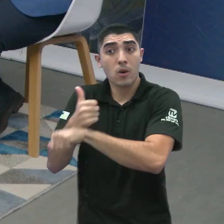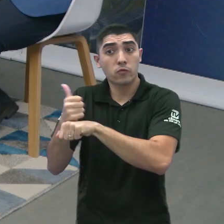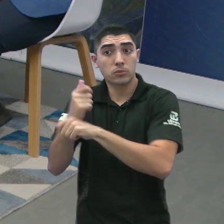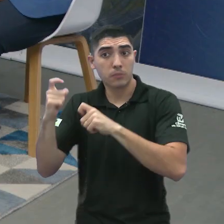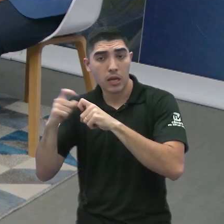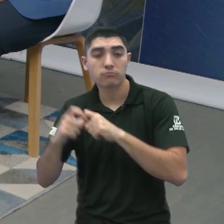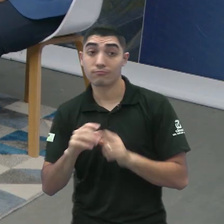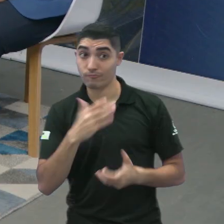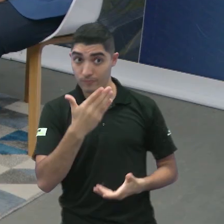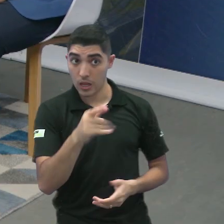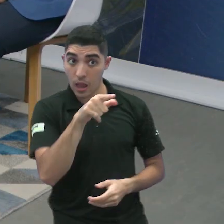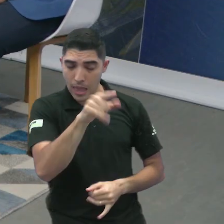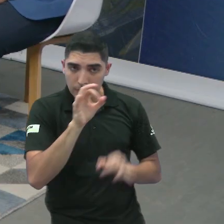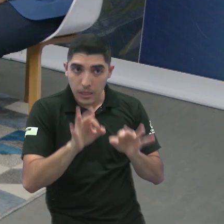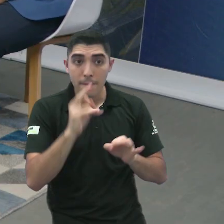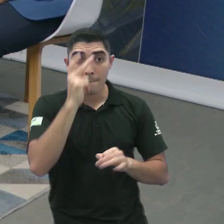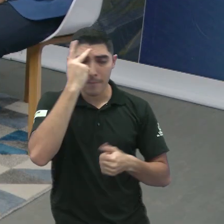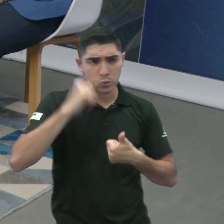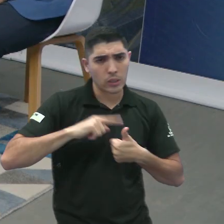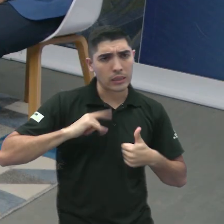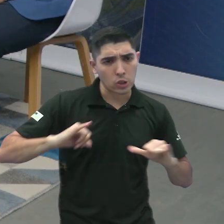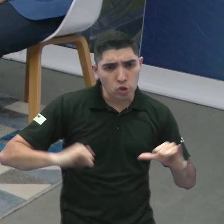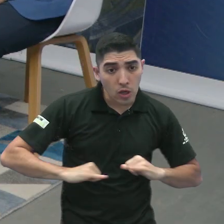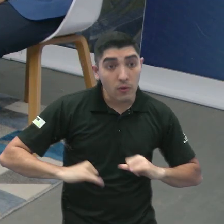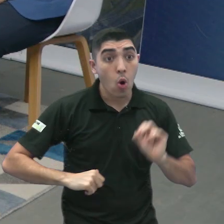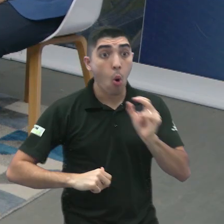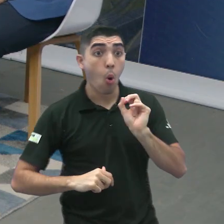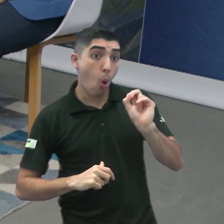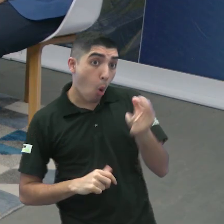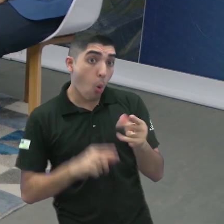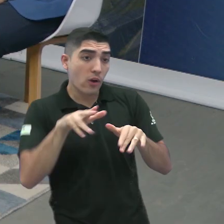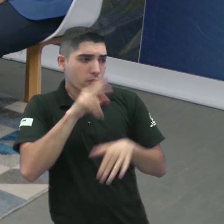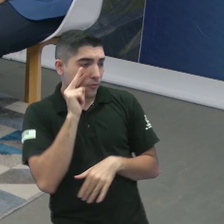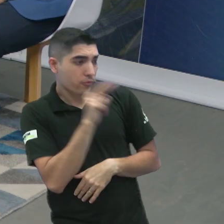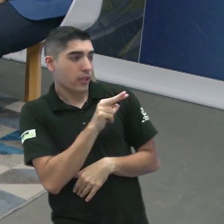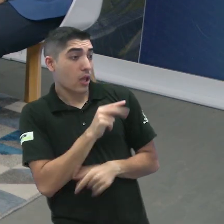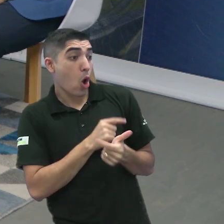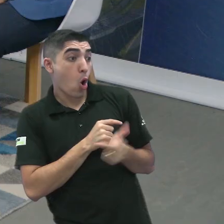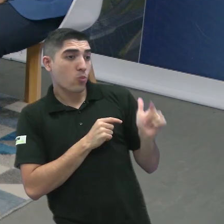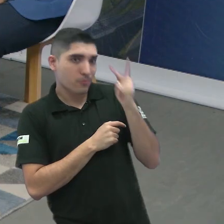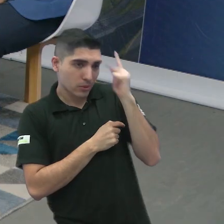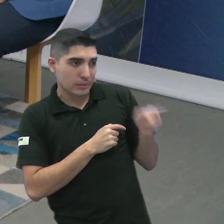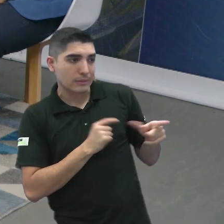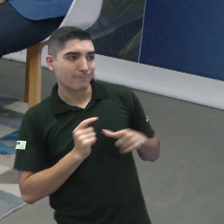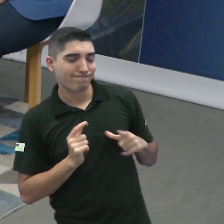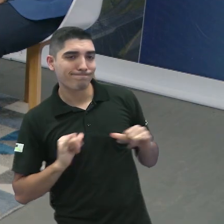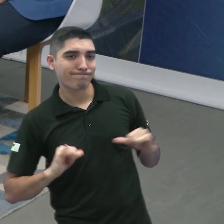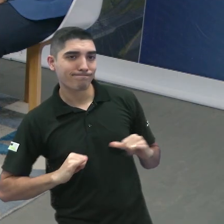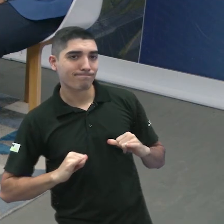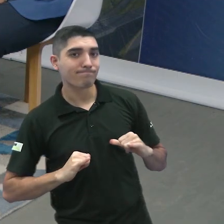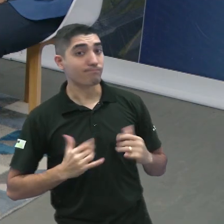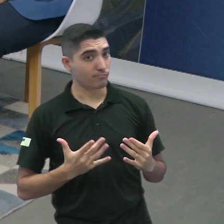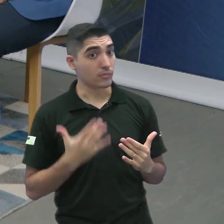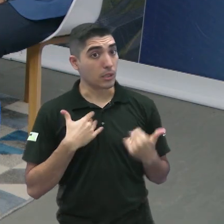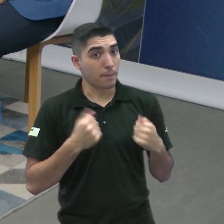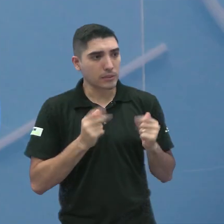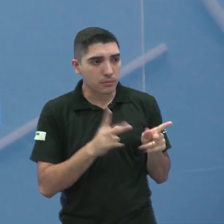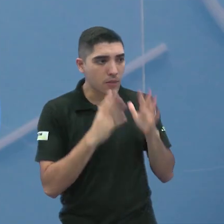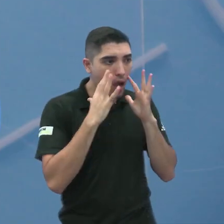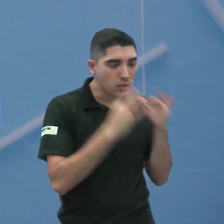quem está sofrendo quanto para quem está em volta, hein, pessoal? Isso é importante, porque às vezes quem está em volta não percebe e tem um papel